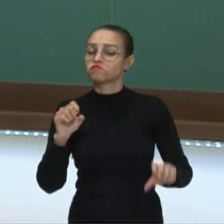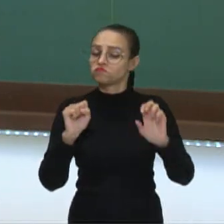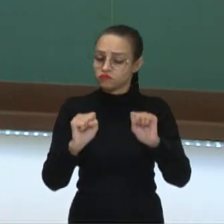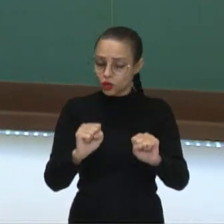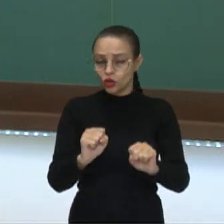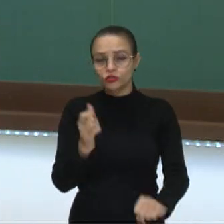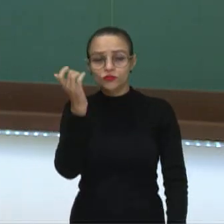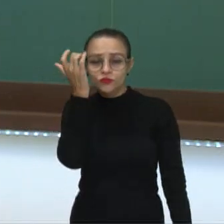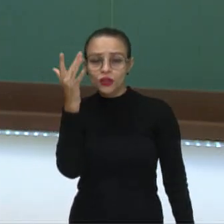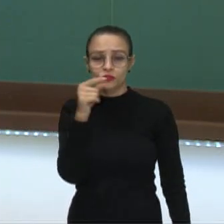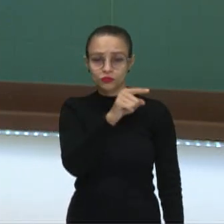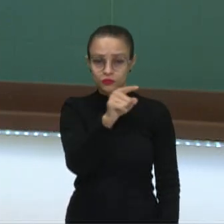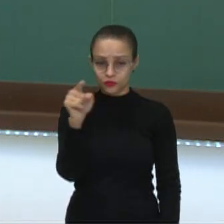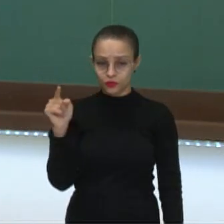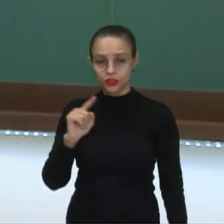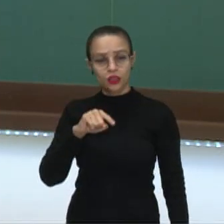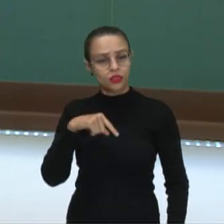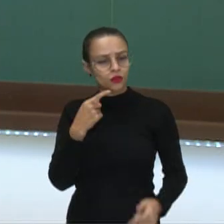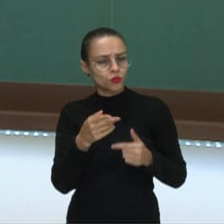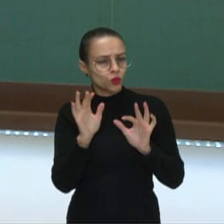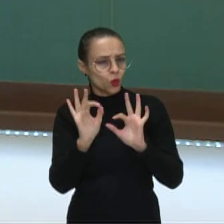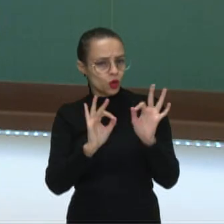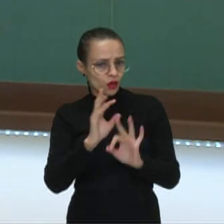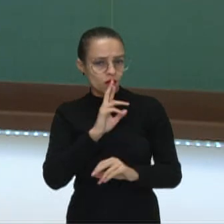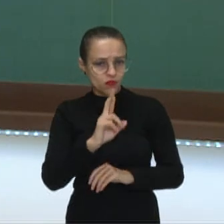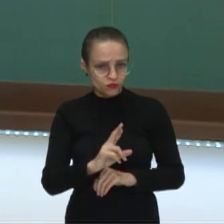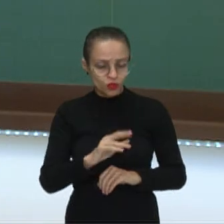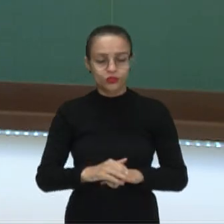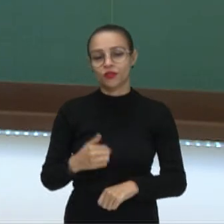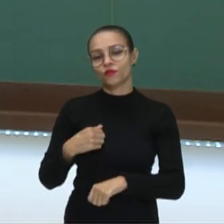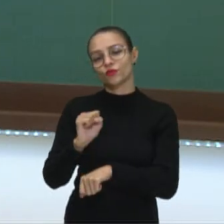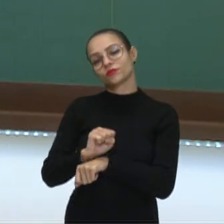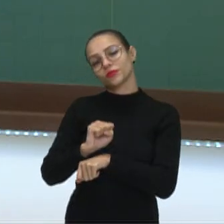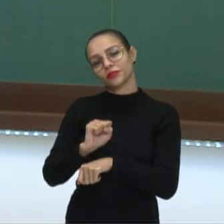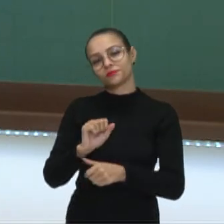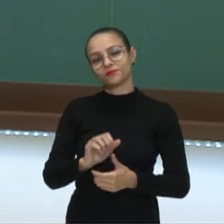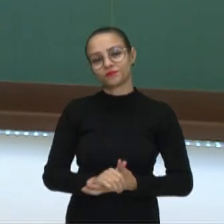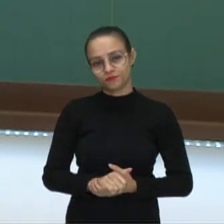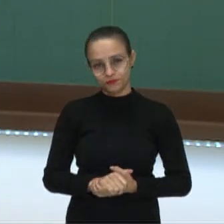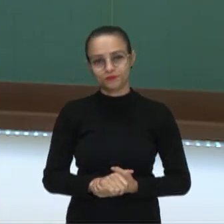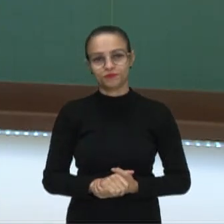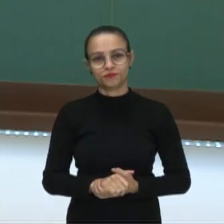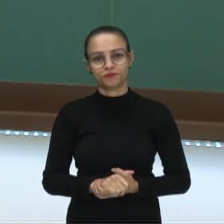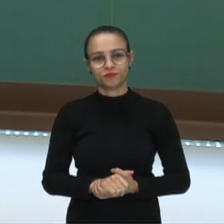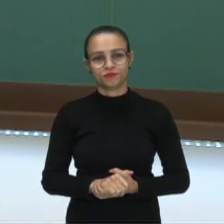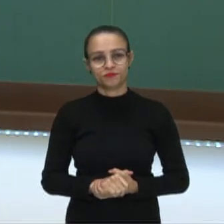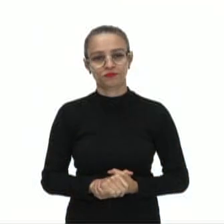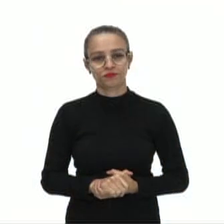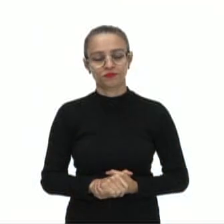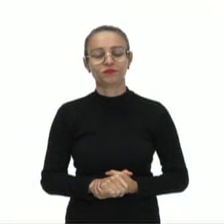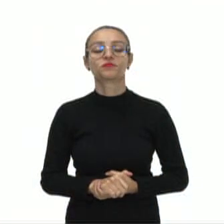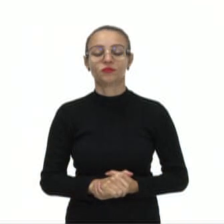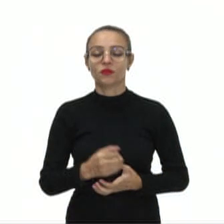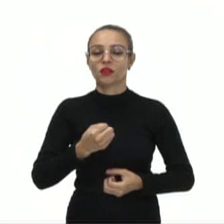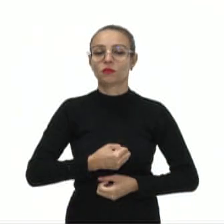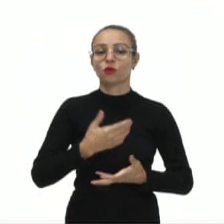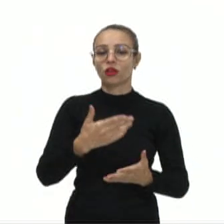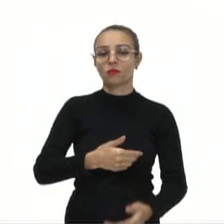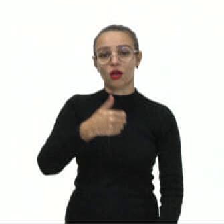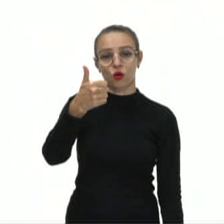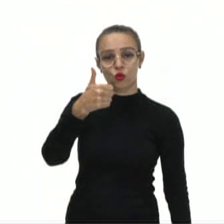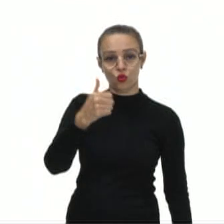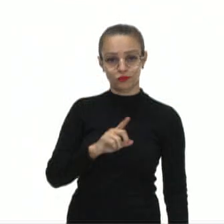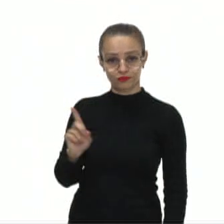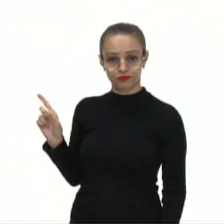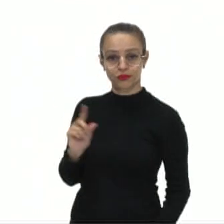vai facilitando para você depois se organizar na resposta. Vou esperar. Foi? Vamos lá. Poema 1 é de